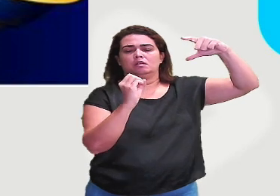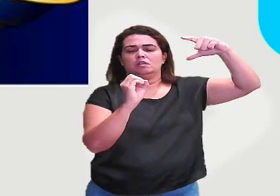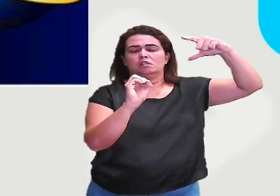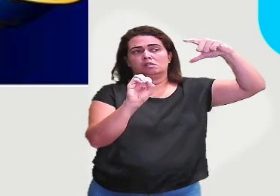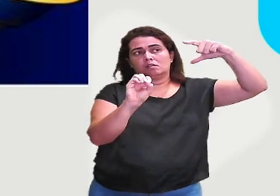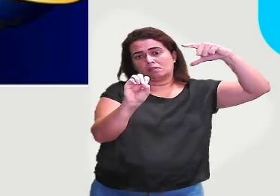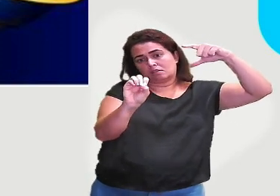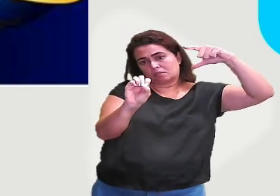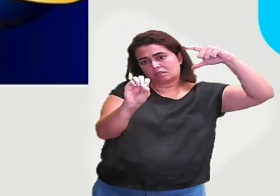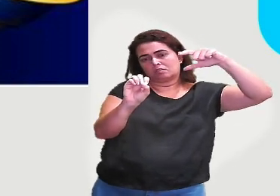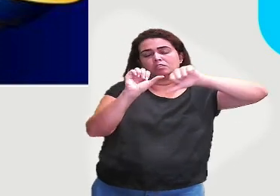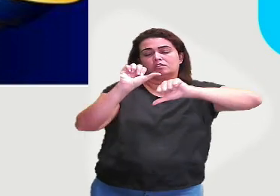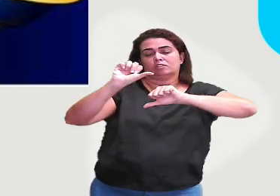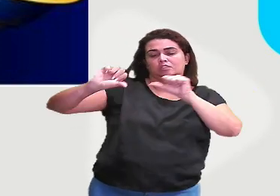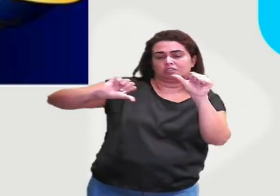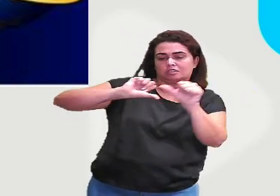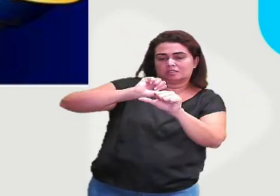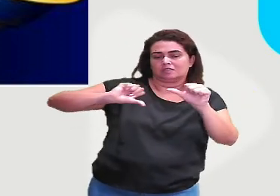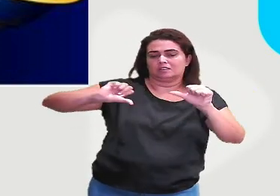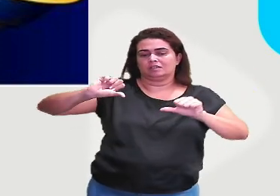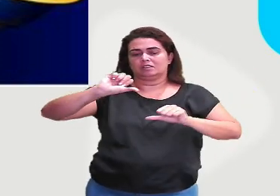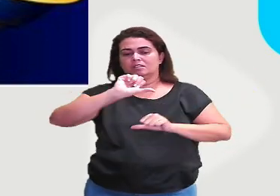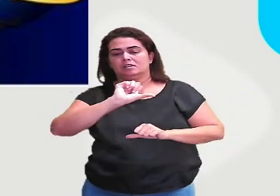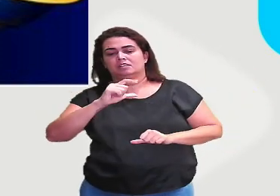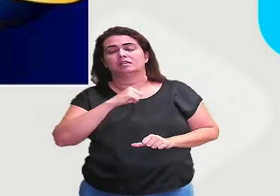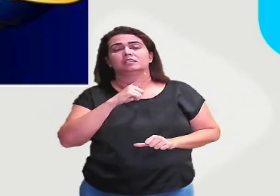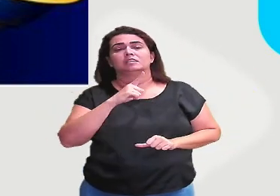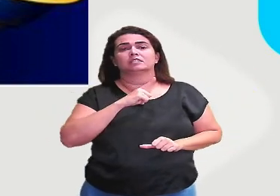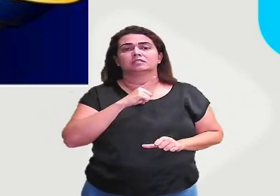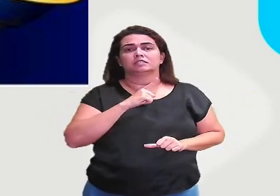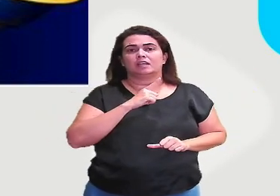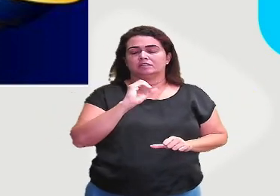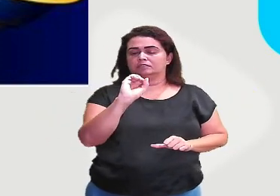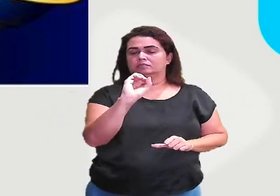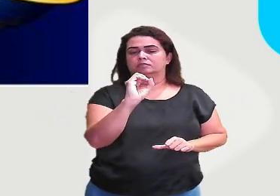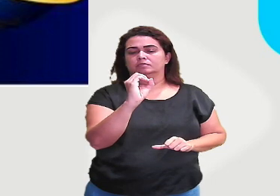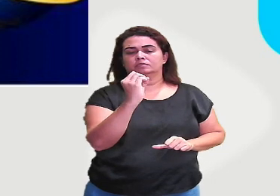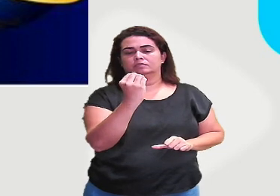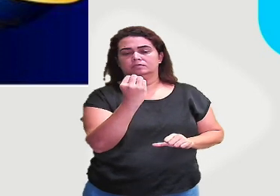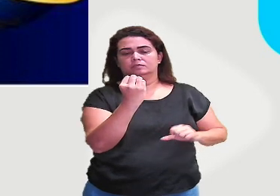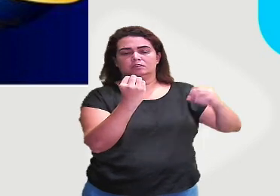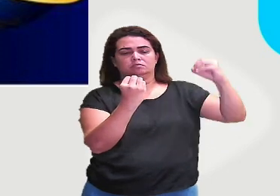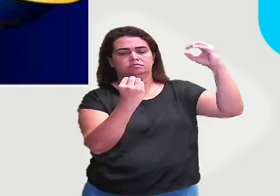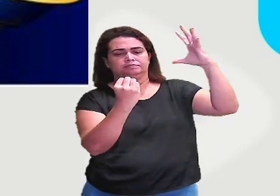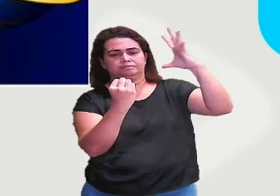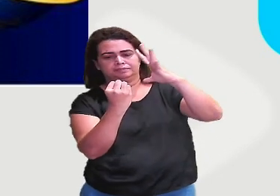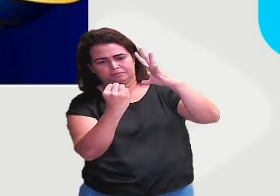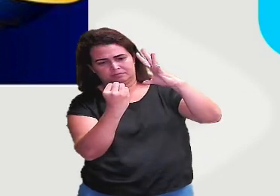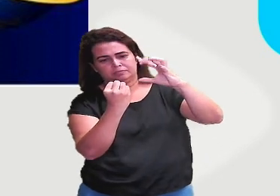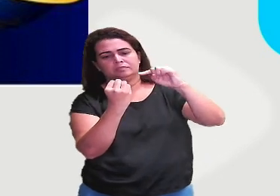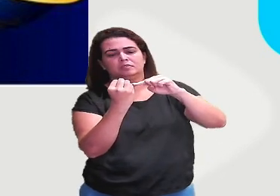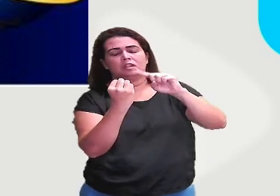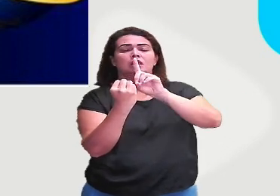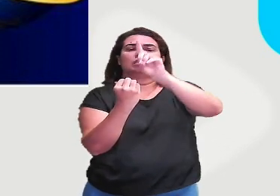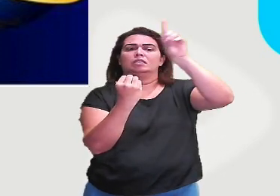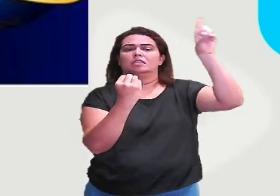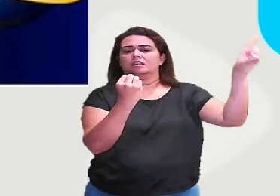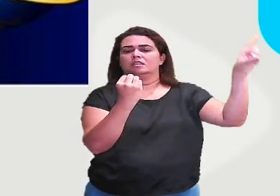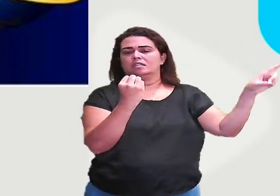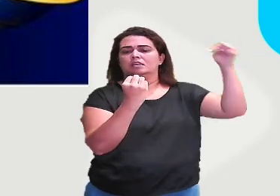rotação, vai haver com que uma parte da Terra ela seja mais iluminada, e essa parte seja